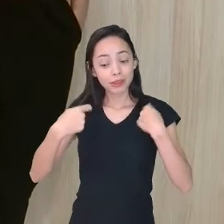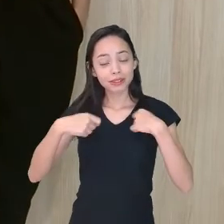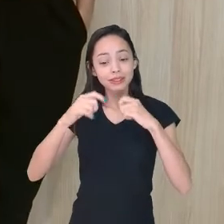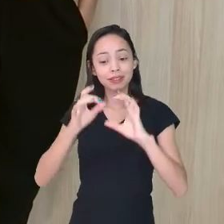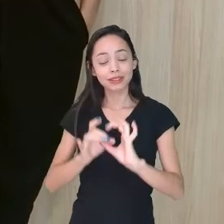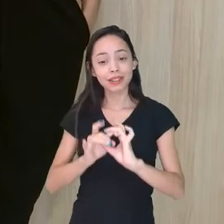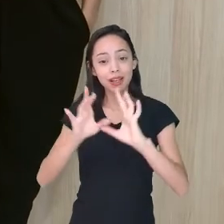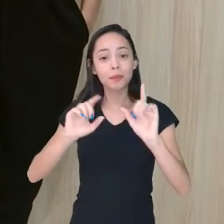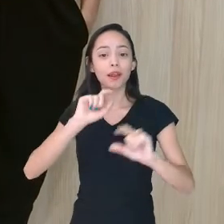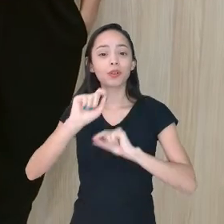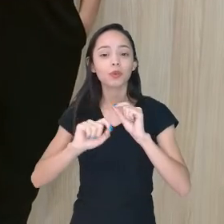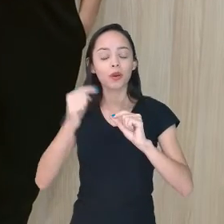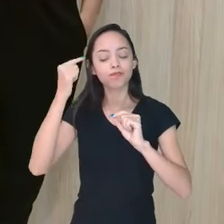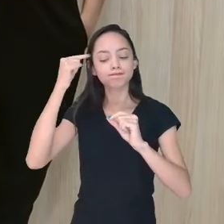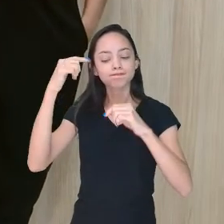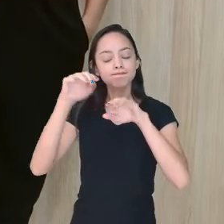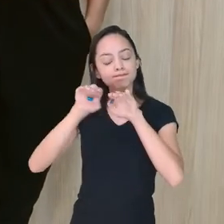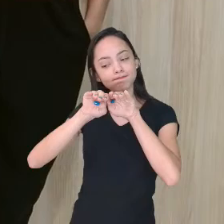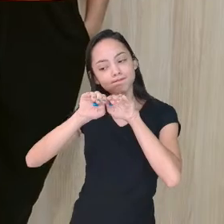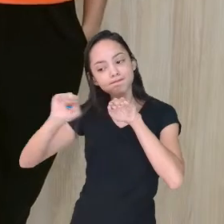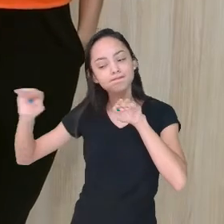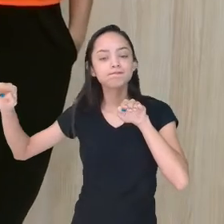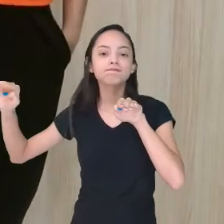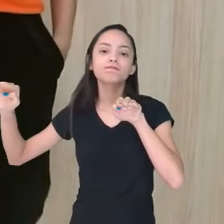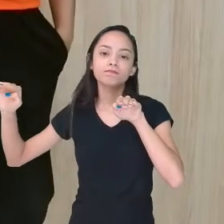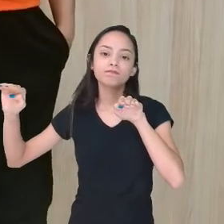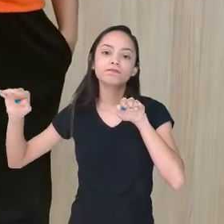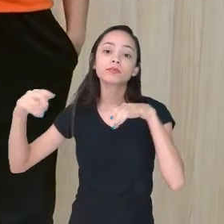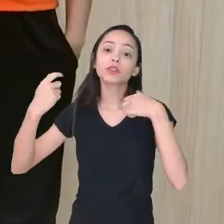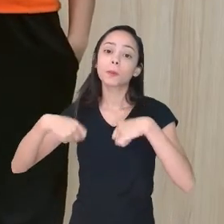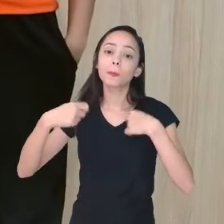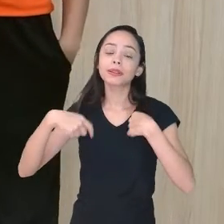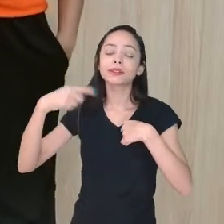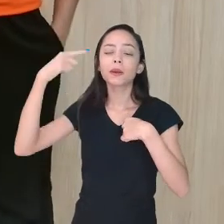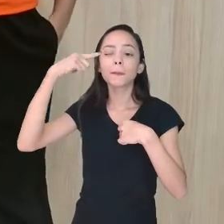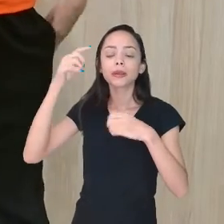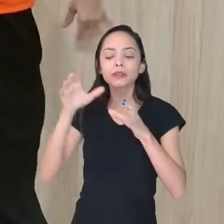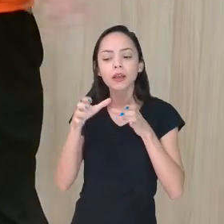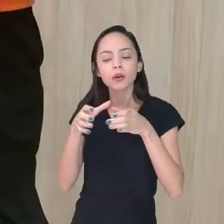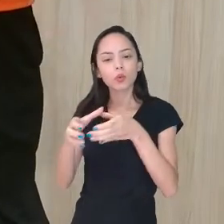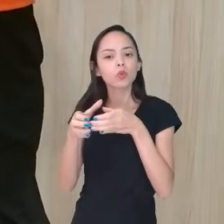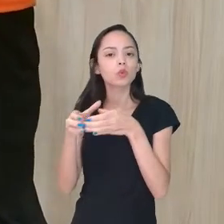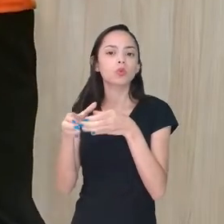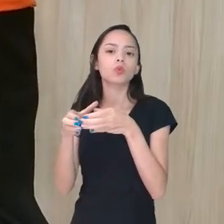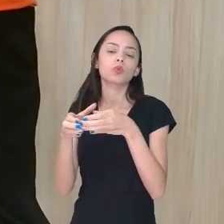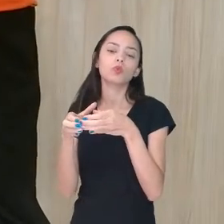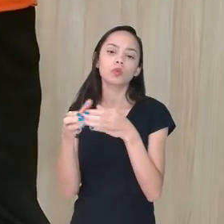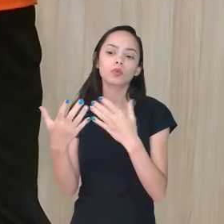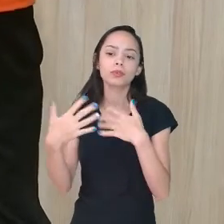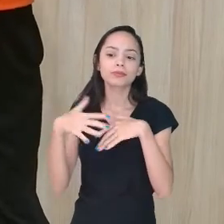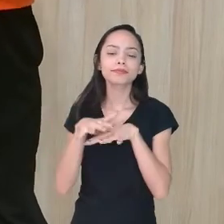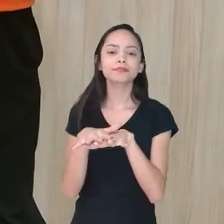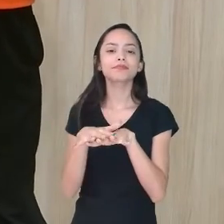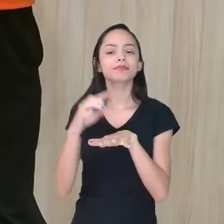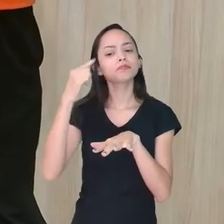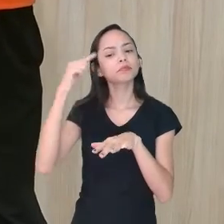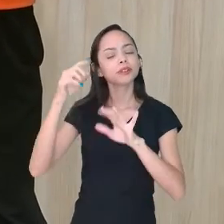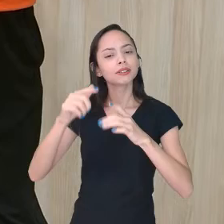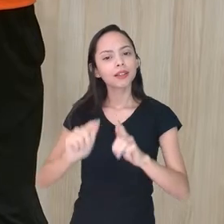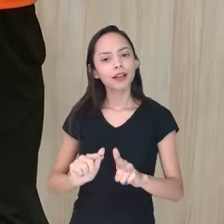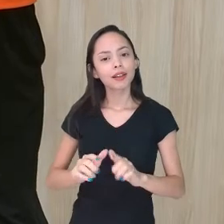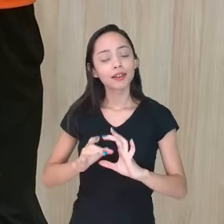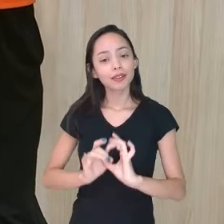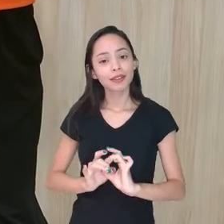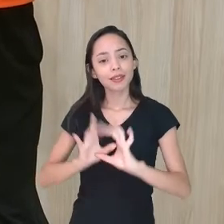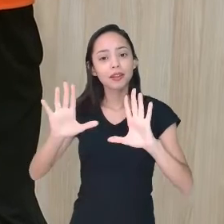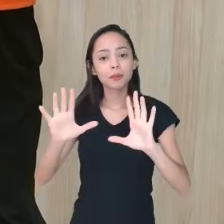em igualdade. Então a gente precisa pensar muito coletivamente e lutar por uma liberdade coletiva e igual.